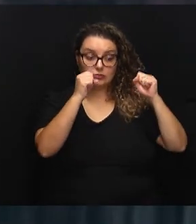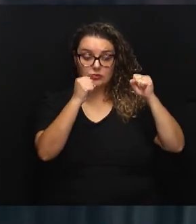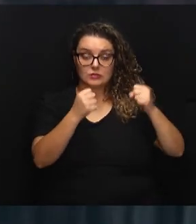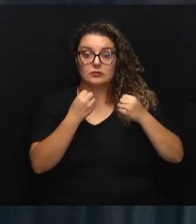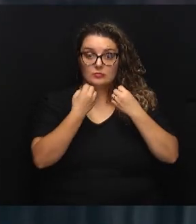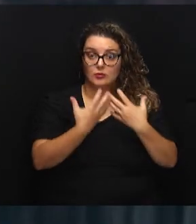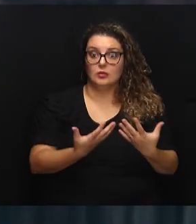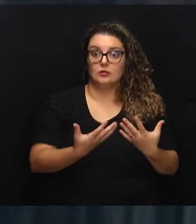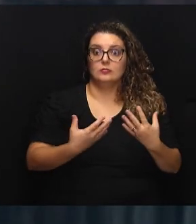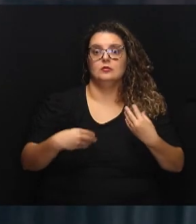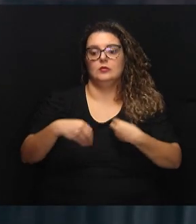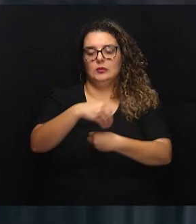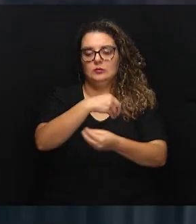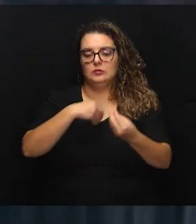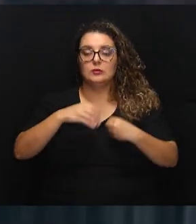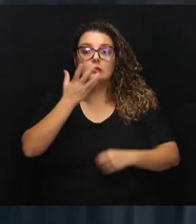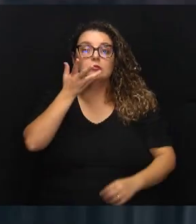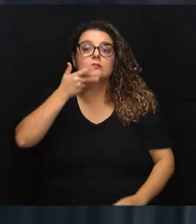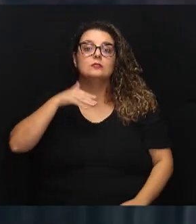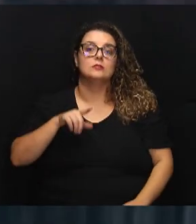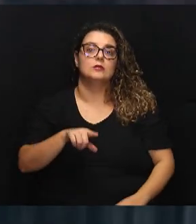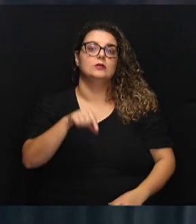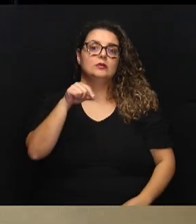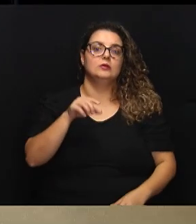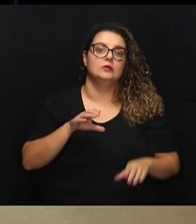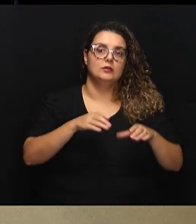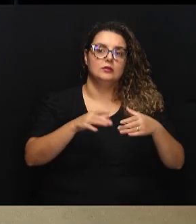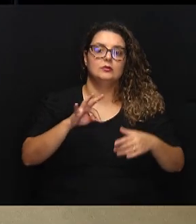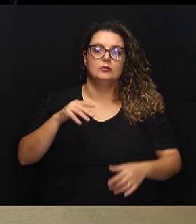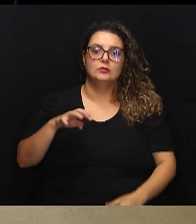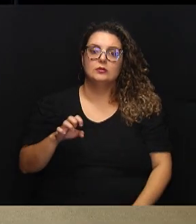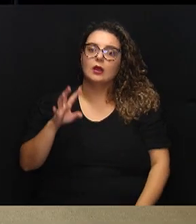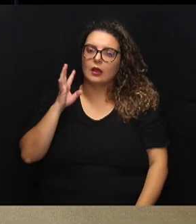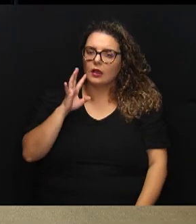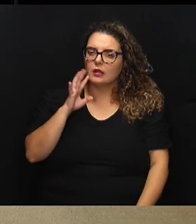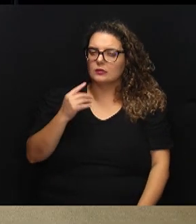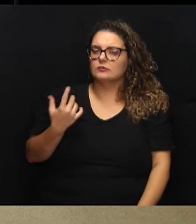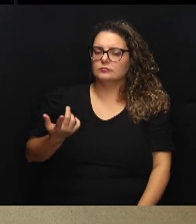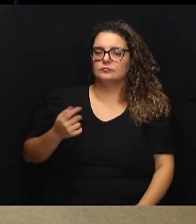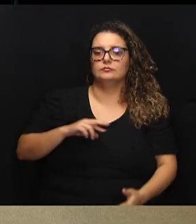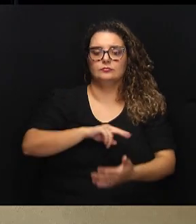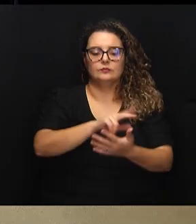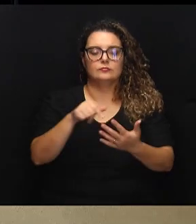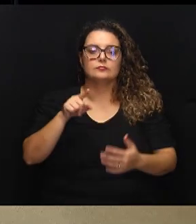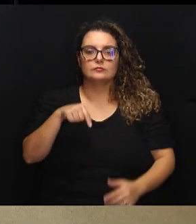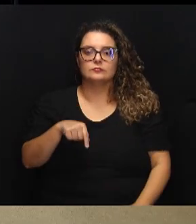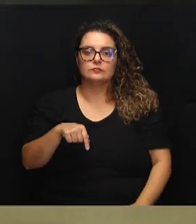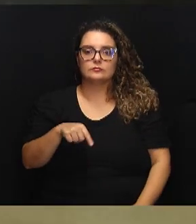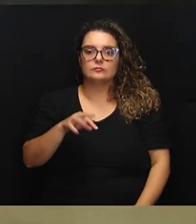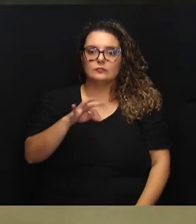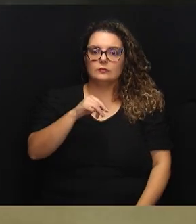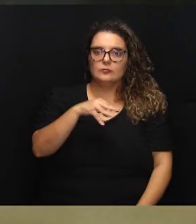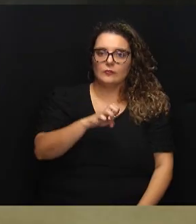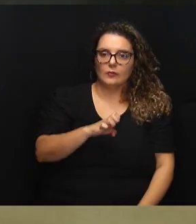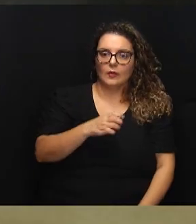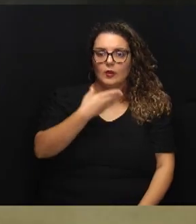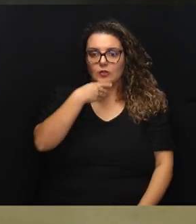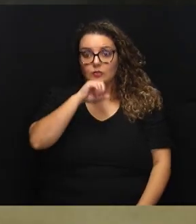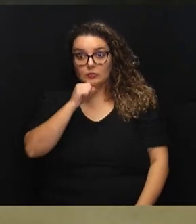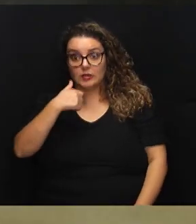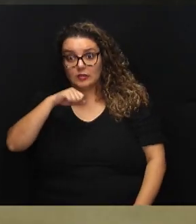envolvem para a criança escolher seu time. Que legal, né? E uma delas é o time do pai e da mãe. Andressa,